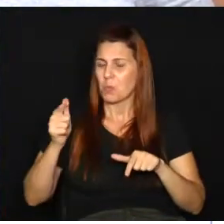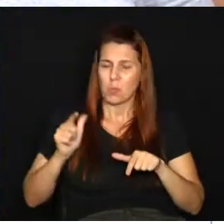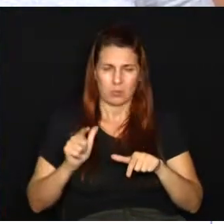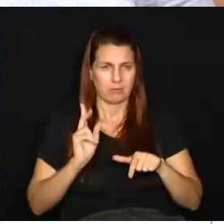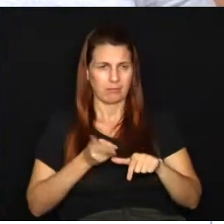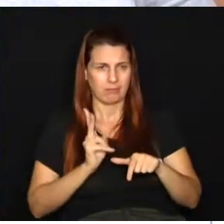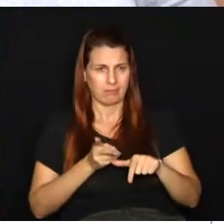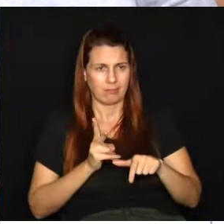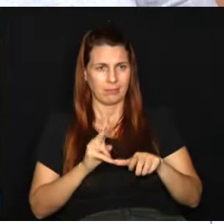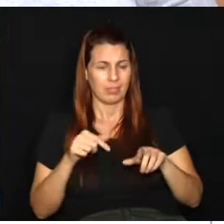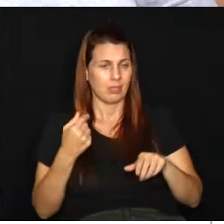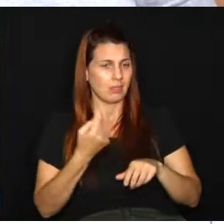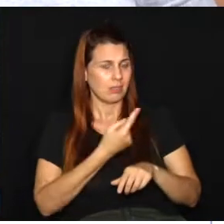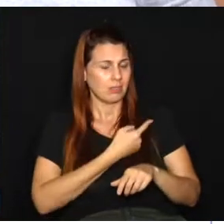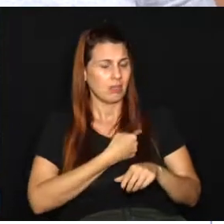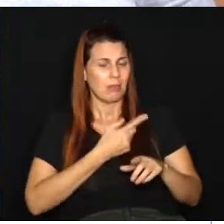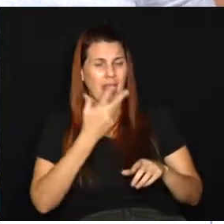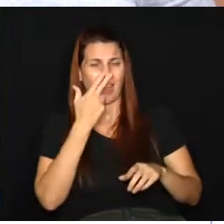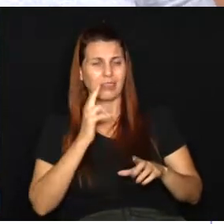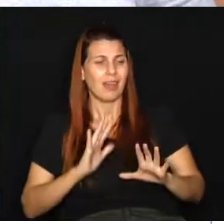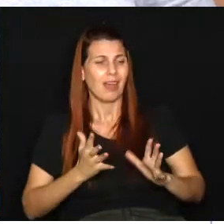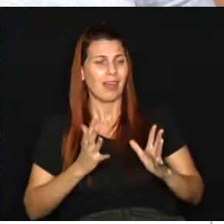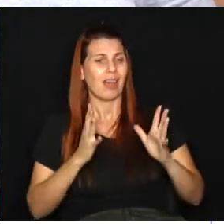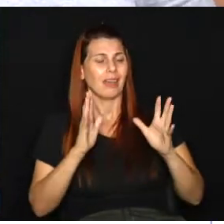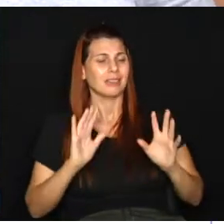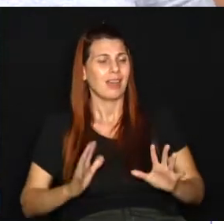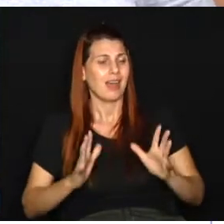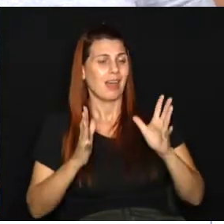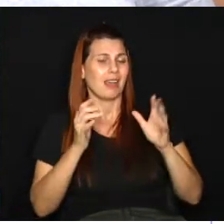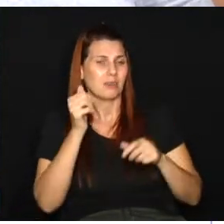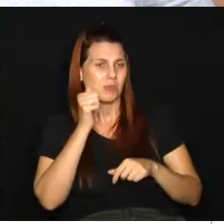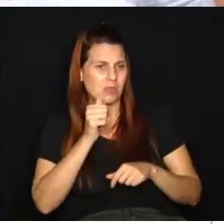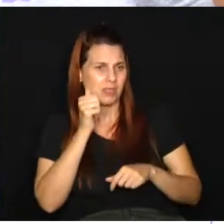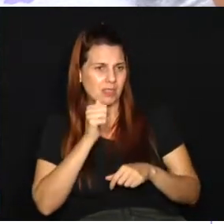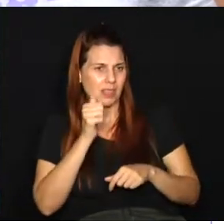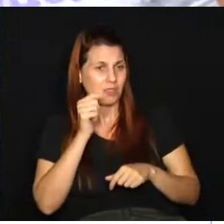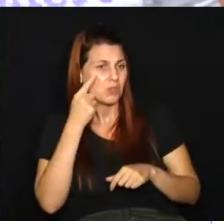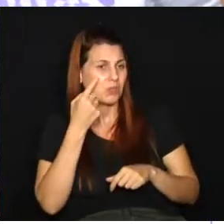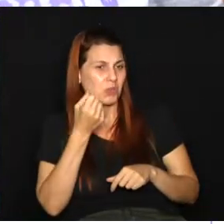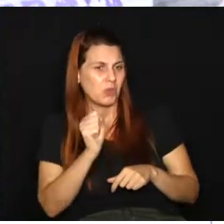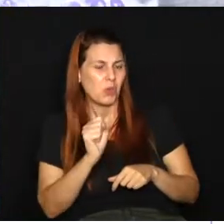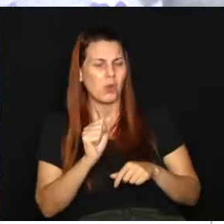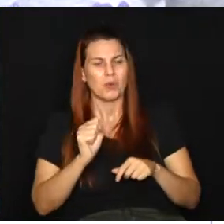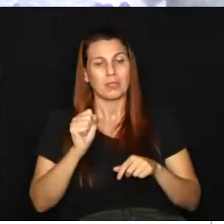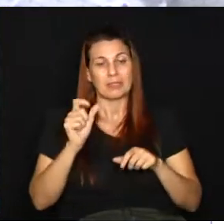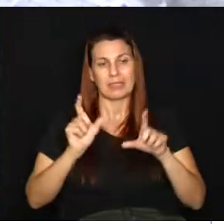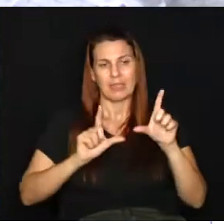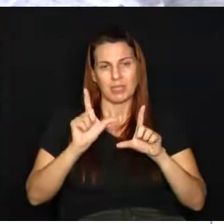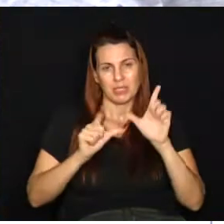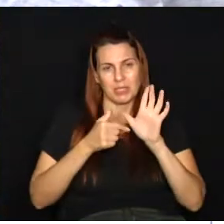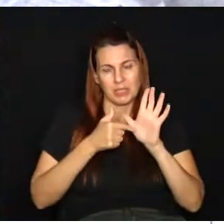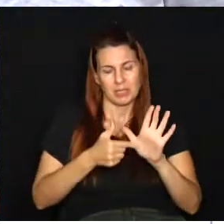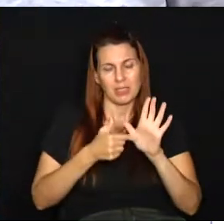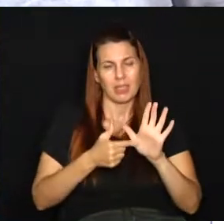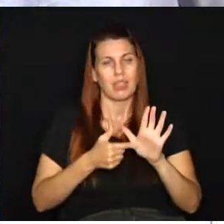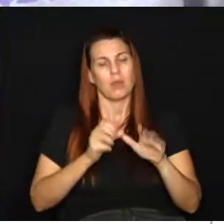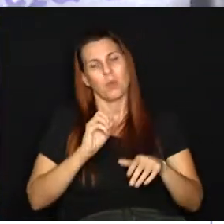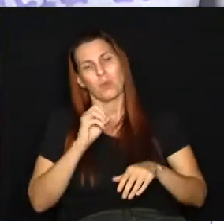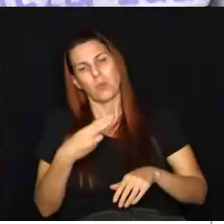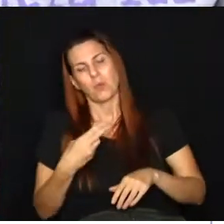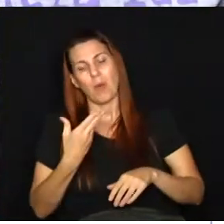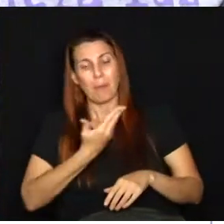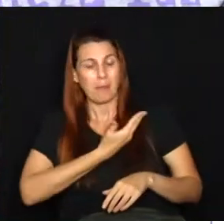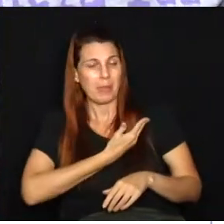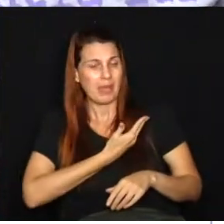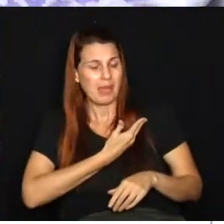era o que a gente estava sempre celebrando quando a gente estava homenageando as mulheres nos comerciais de televisão, ou que vinha o seu colega de